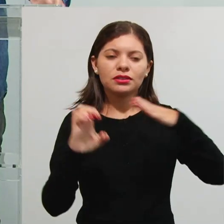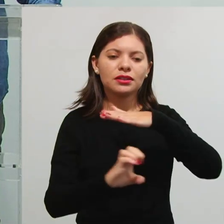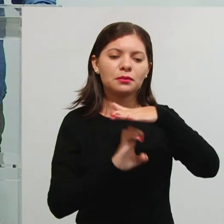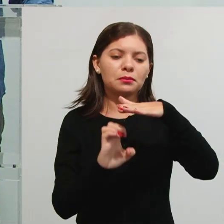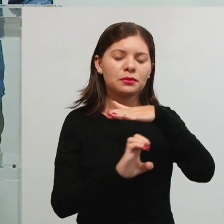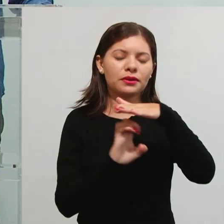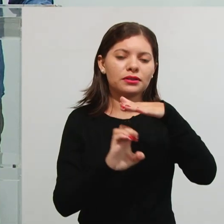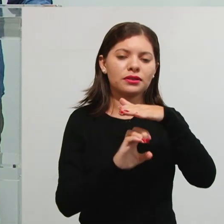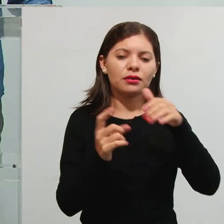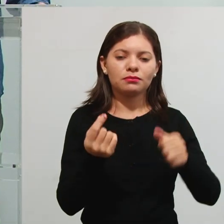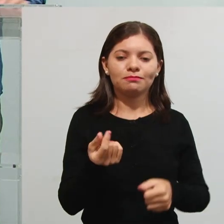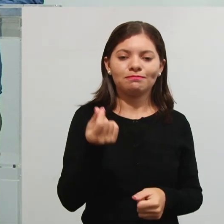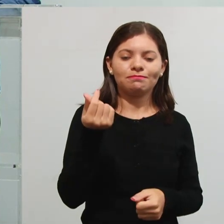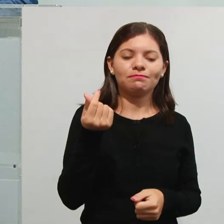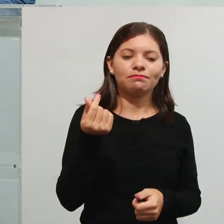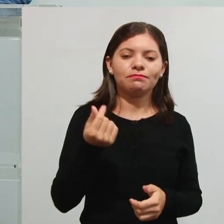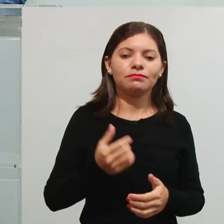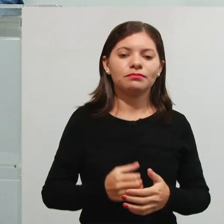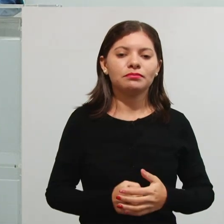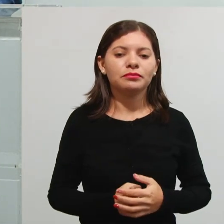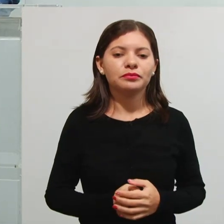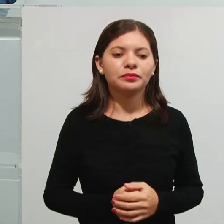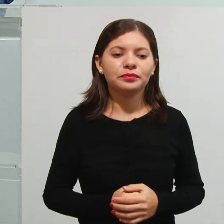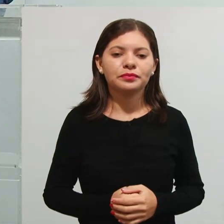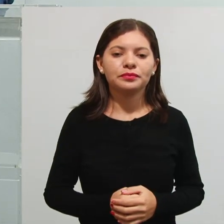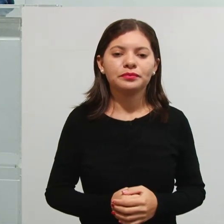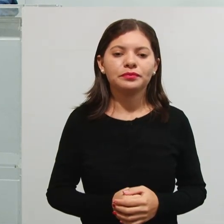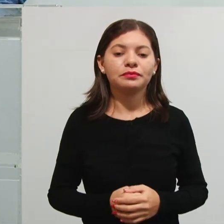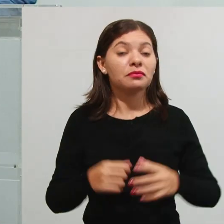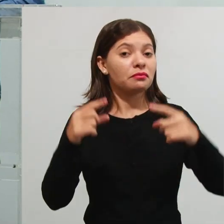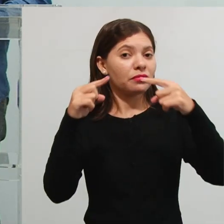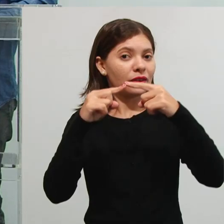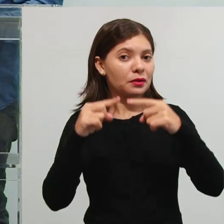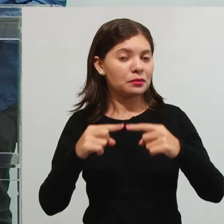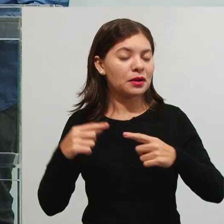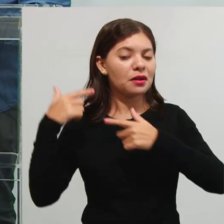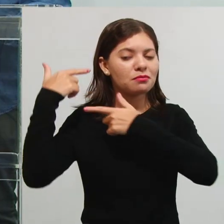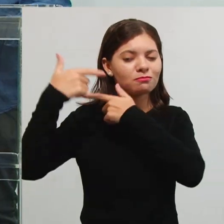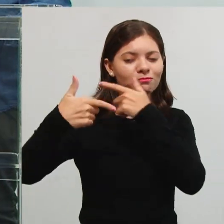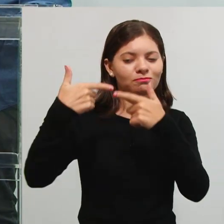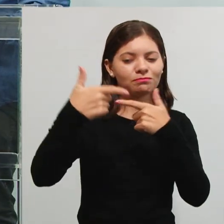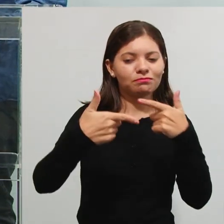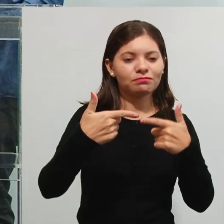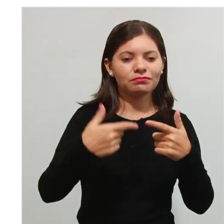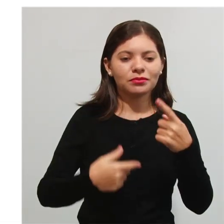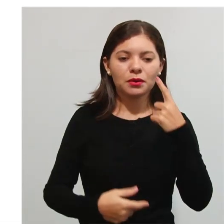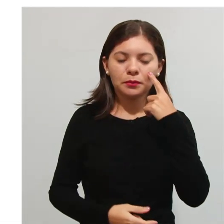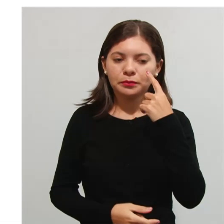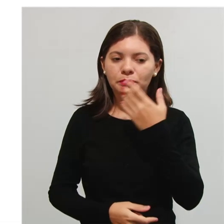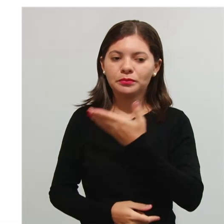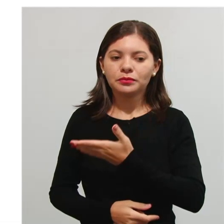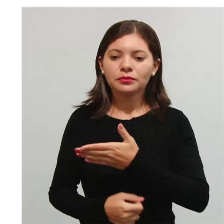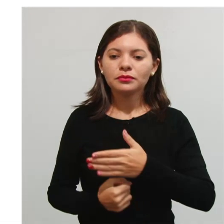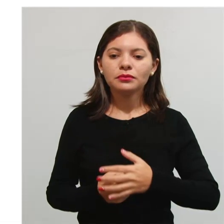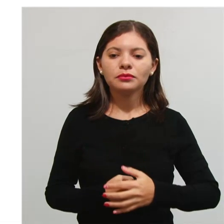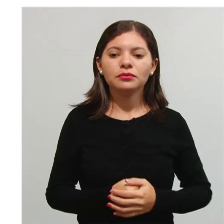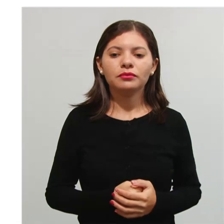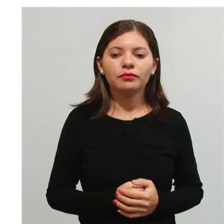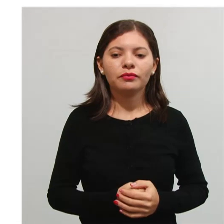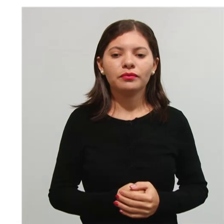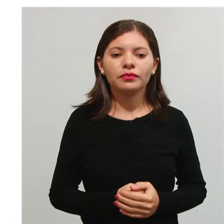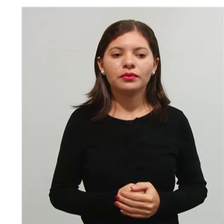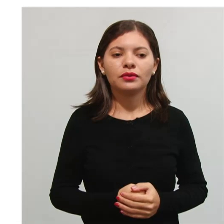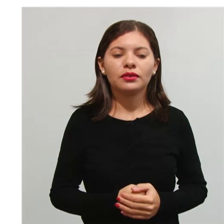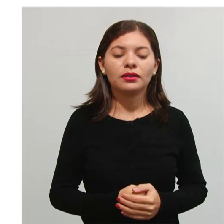empresa aumentando seus lucros, ok? Isso é o empreendedorismo aplicado à carreira. Olha só, o empreendedorismo